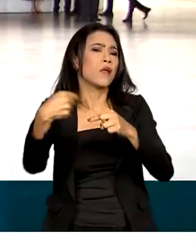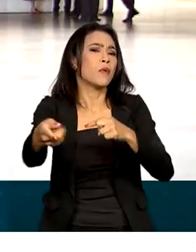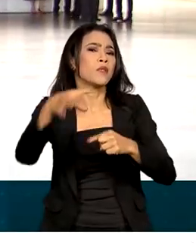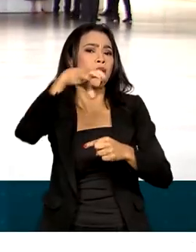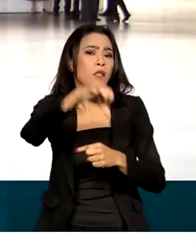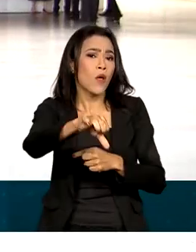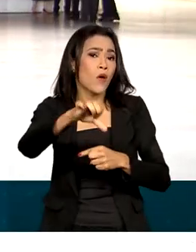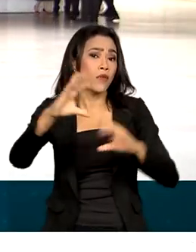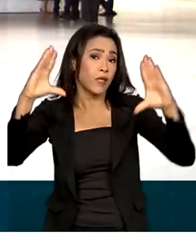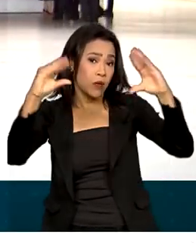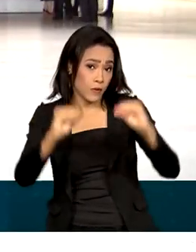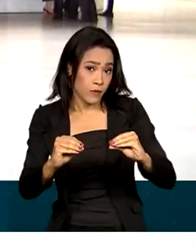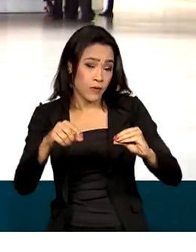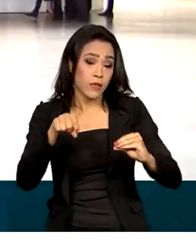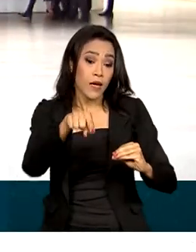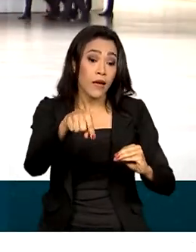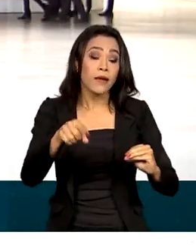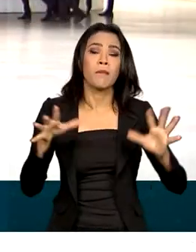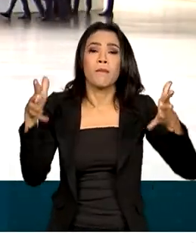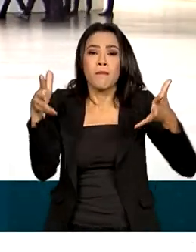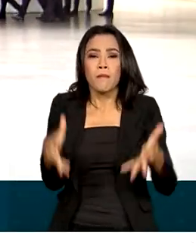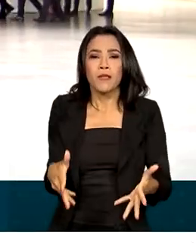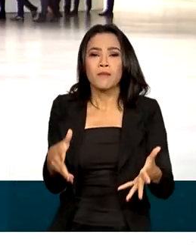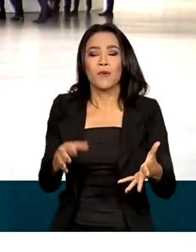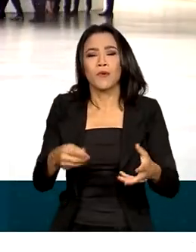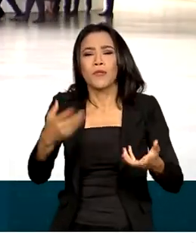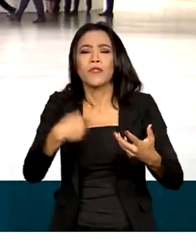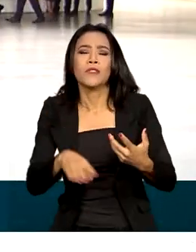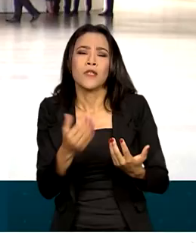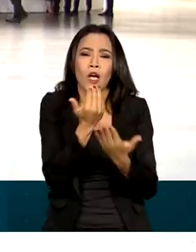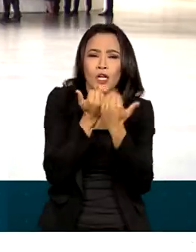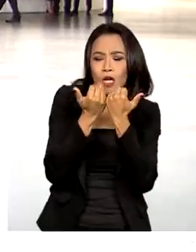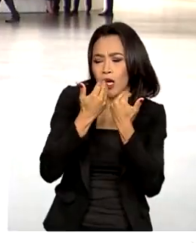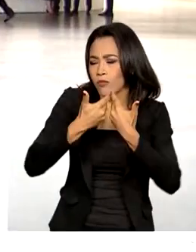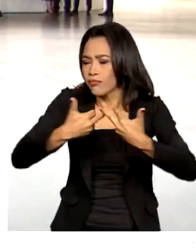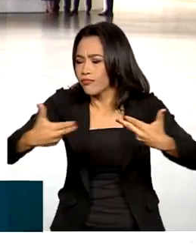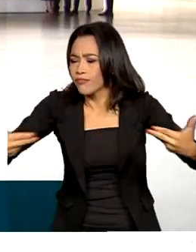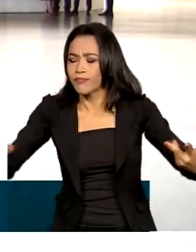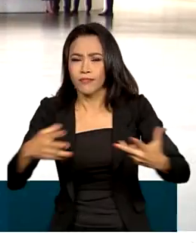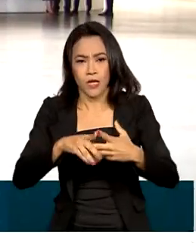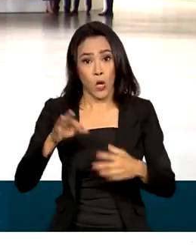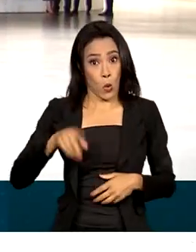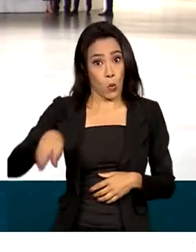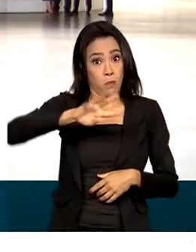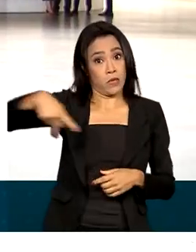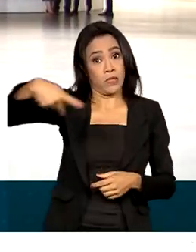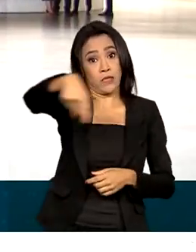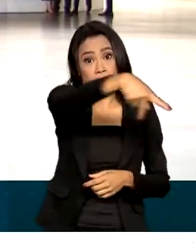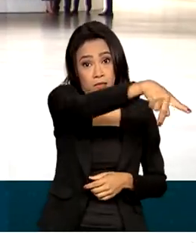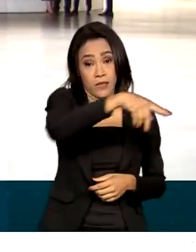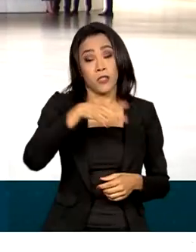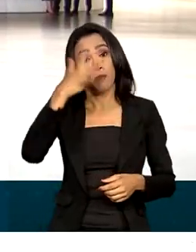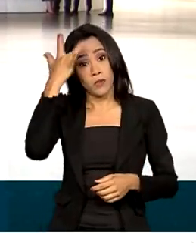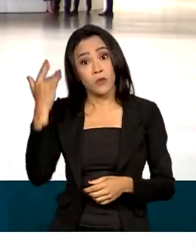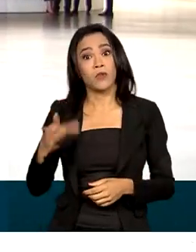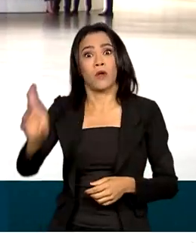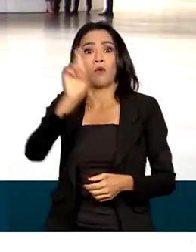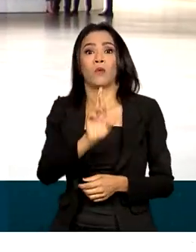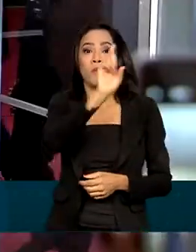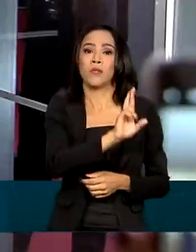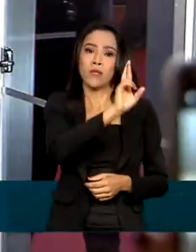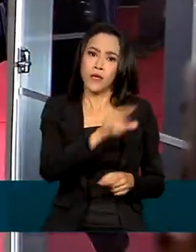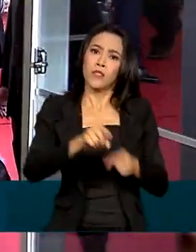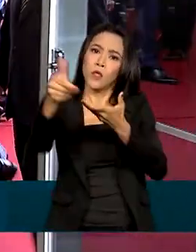foi ovacionado. Aqui ele participou de um coquetel com delegações estrangeiras, autoridades brasileiras e também com